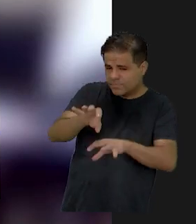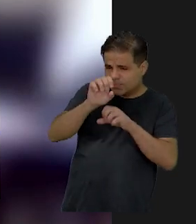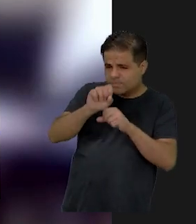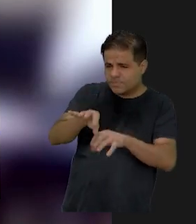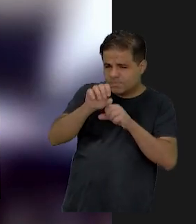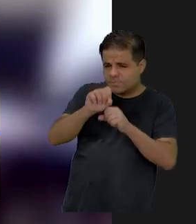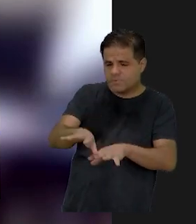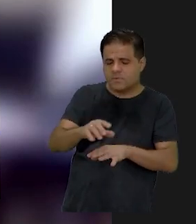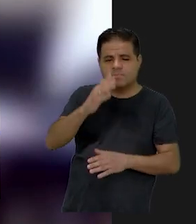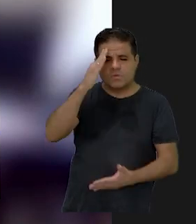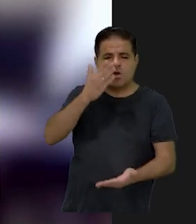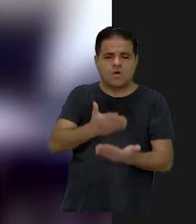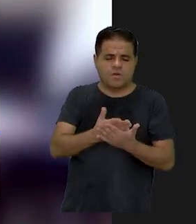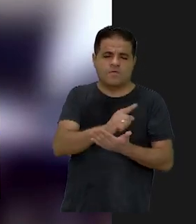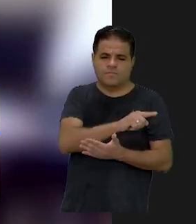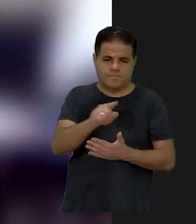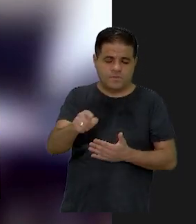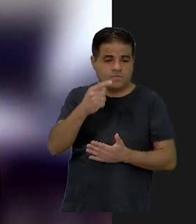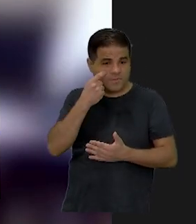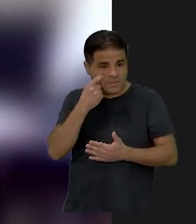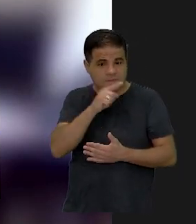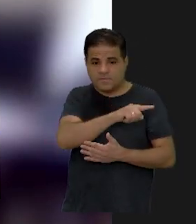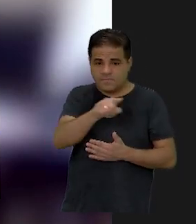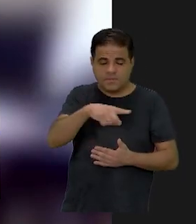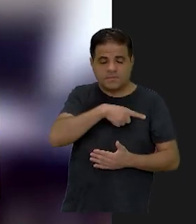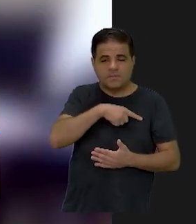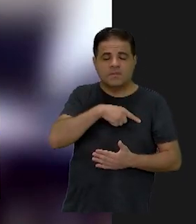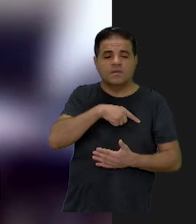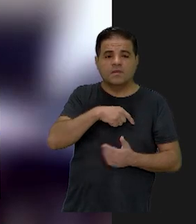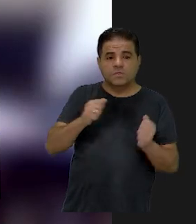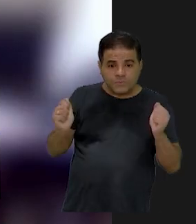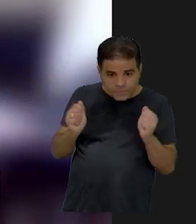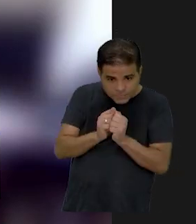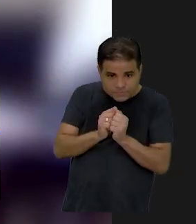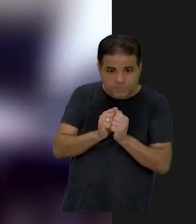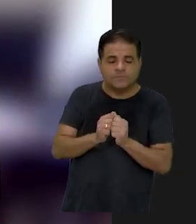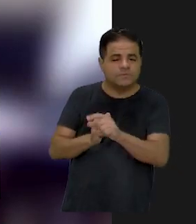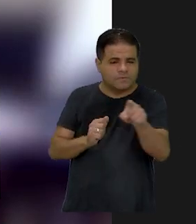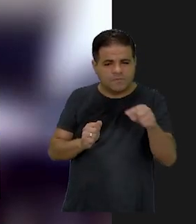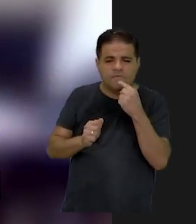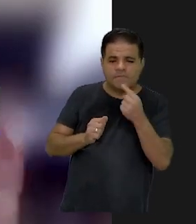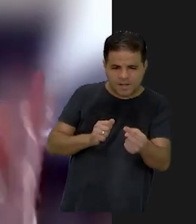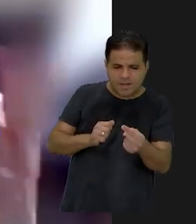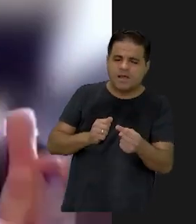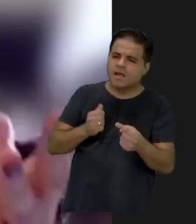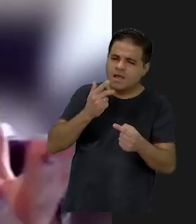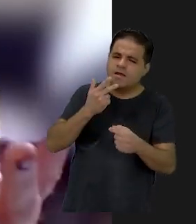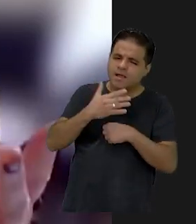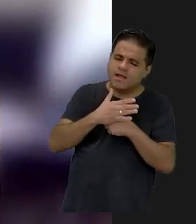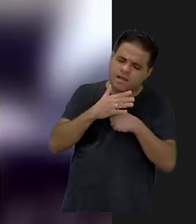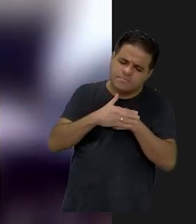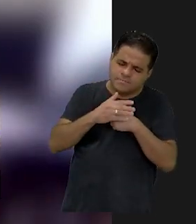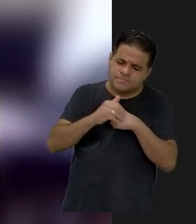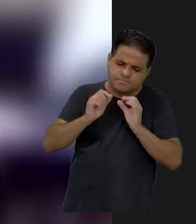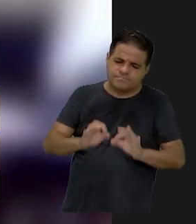empresa falida e tentam recuperá-la com o planejamento. Para finalizar